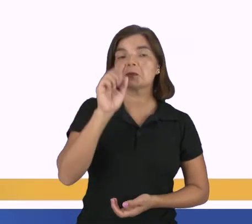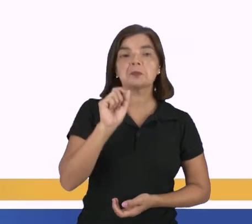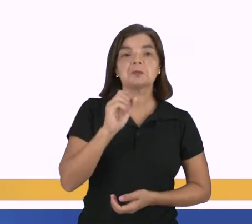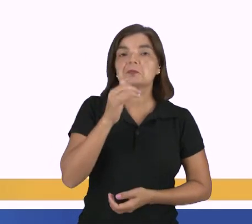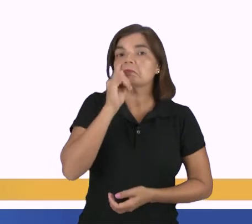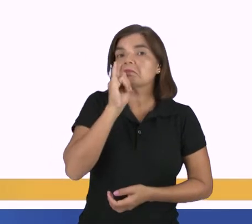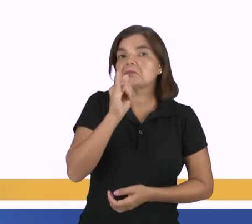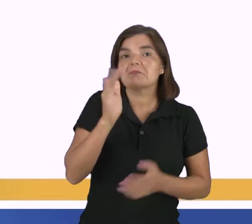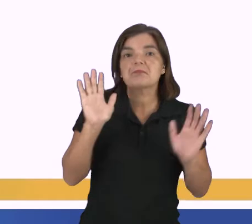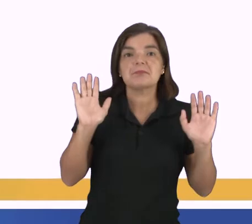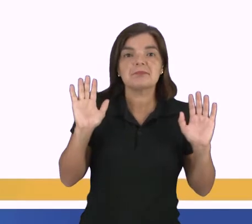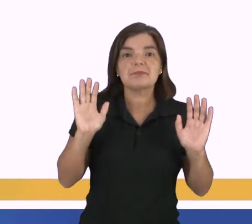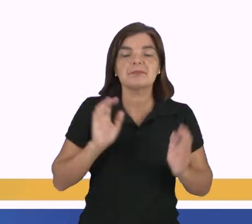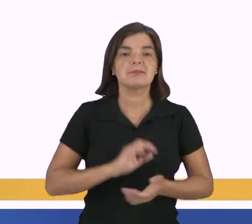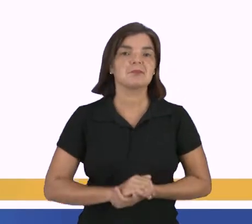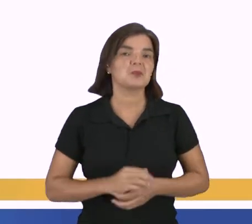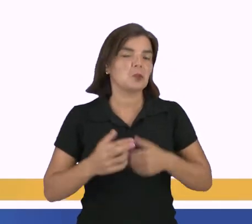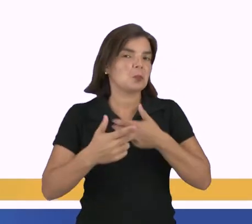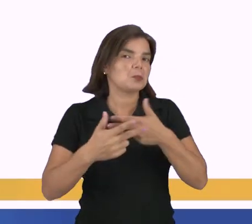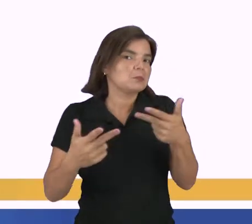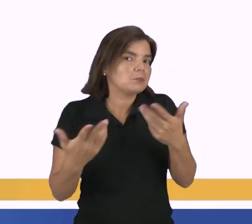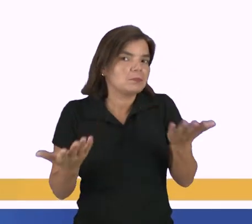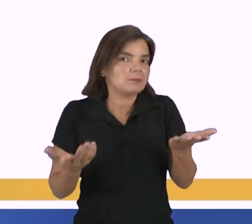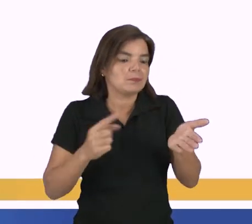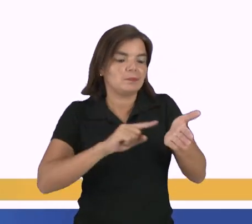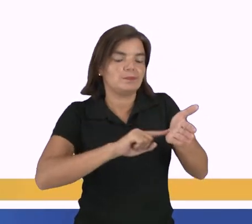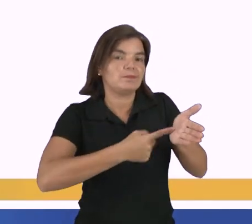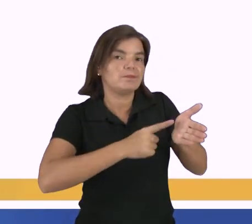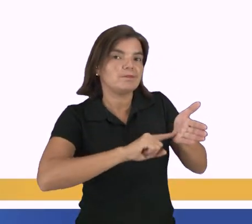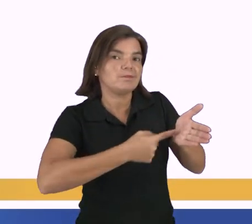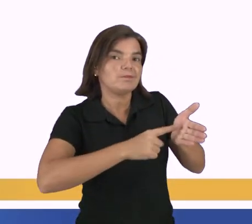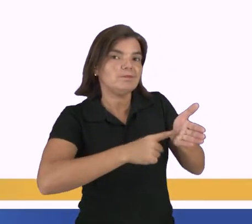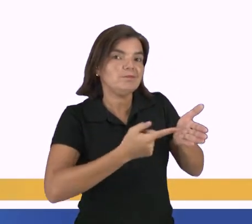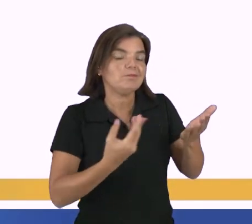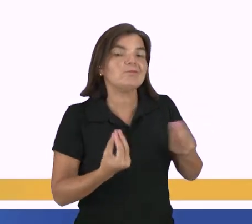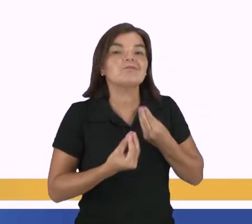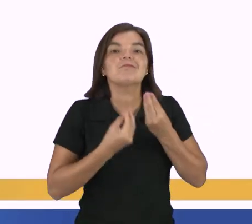dizer sobre alguma coisa que ocorreu, né? Não sei